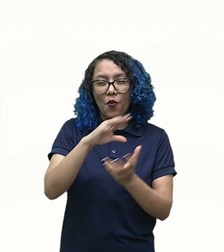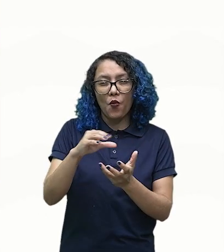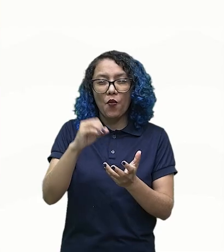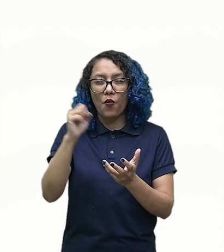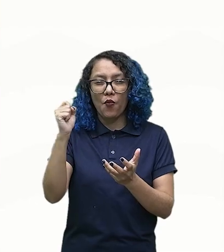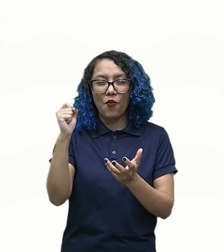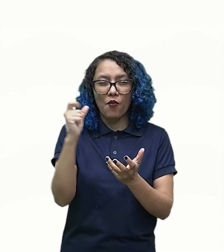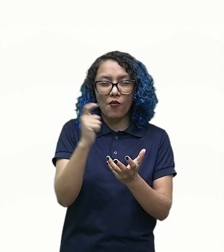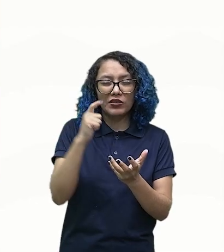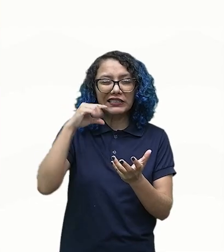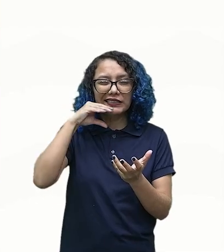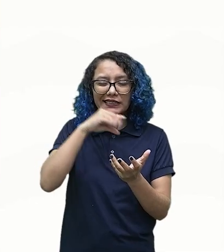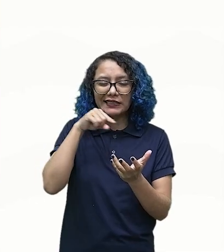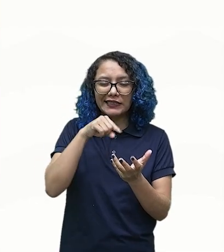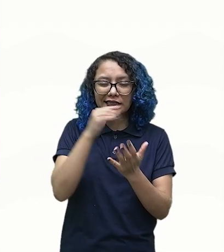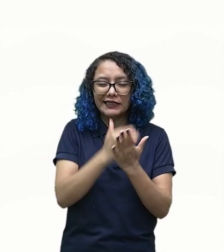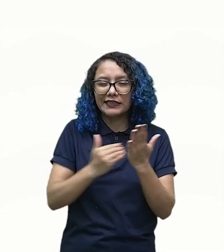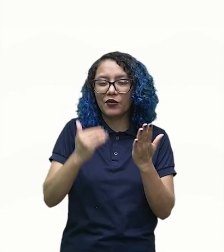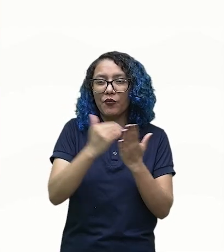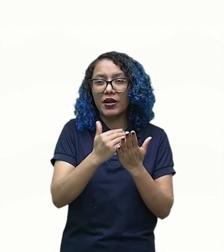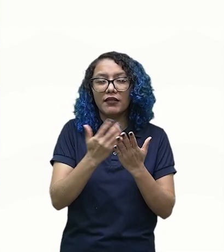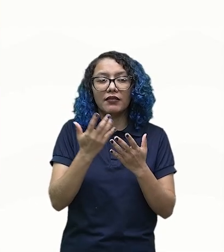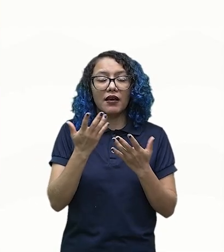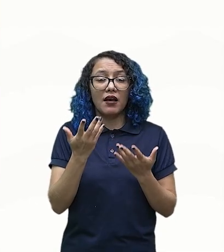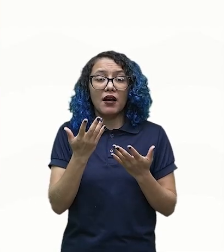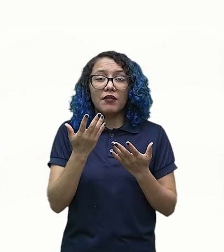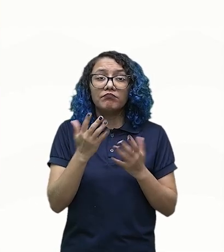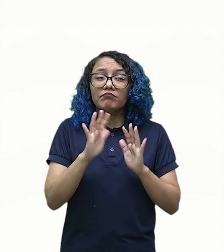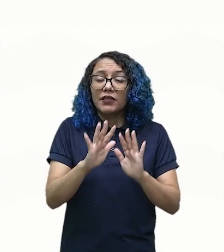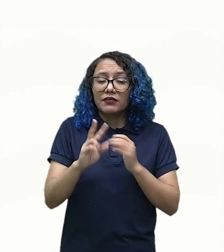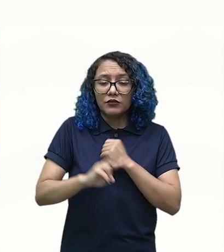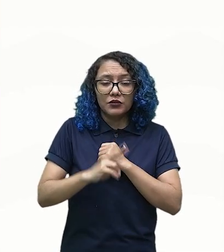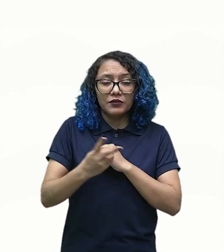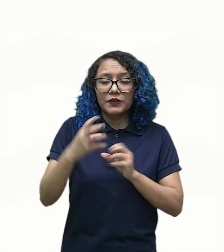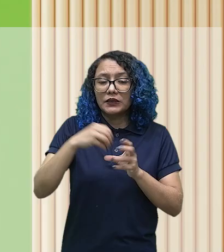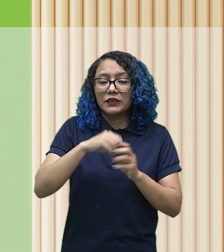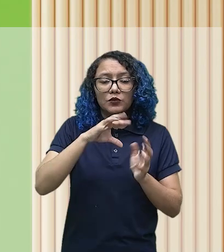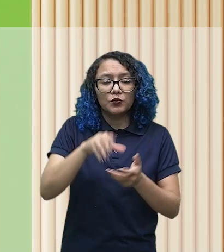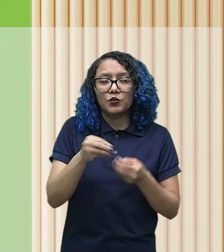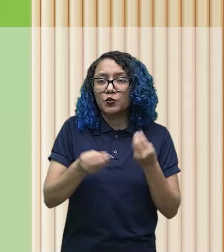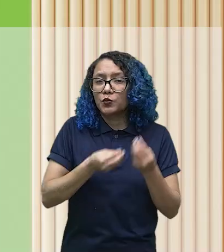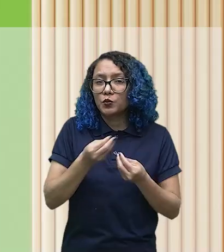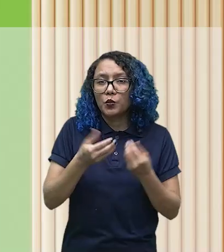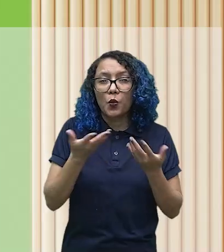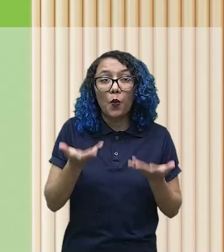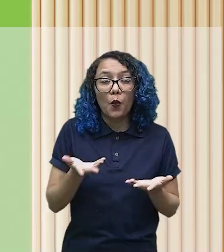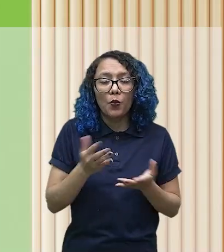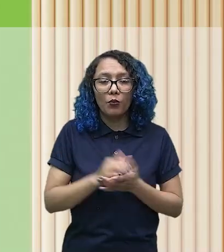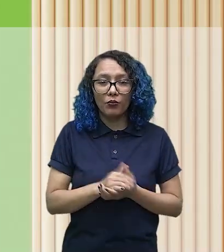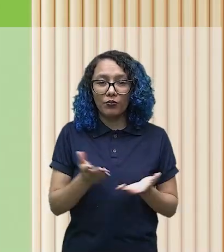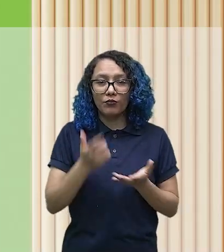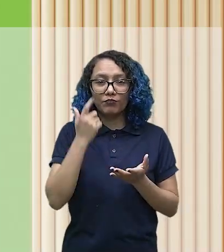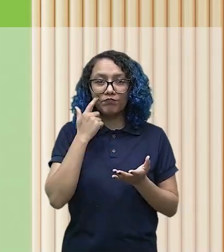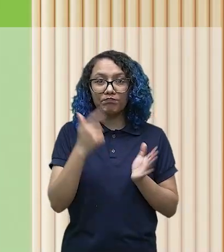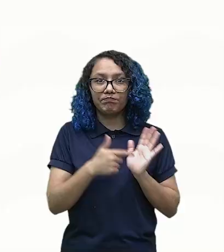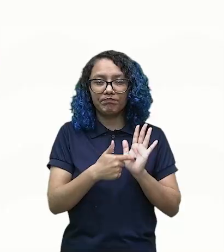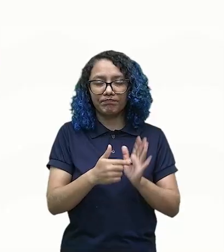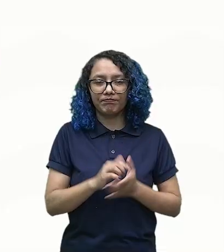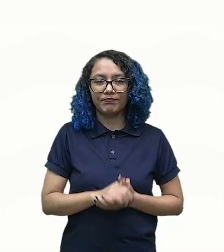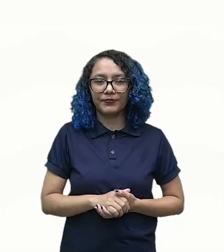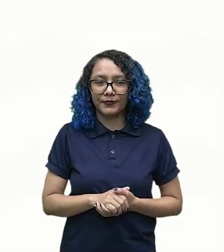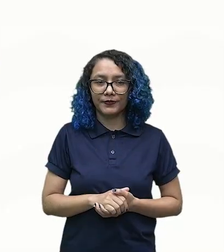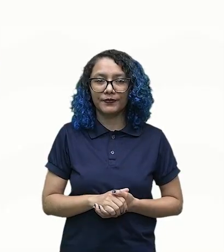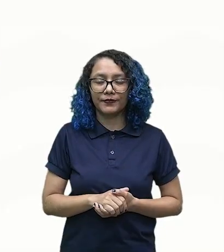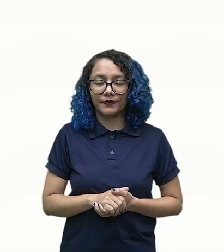natural, quais são os efeitos dele no nosso planeta? Observem quais são esses